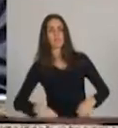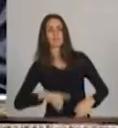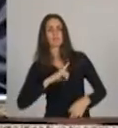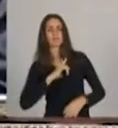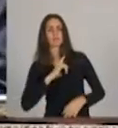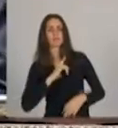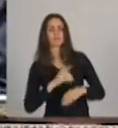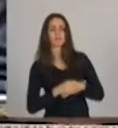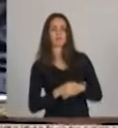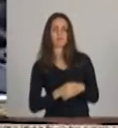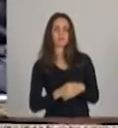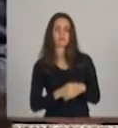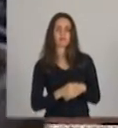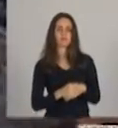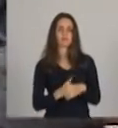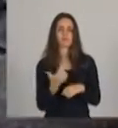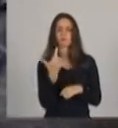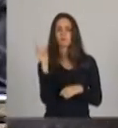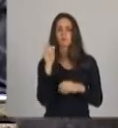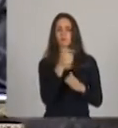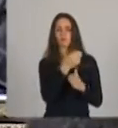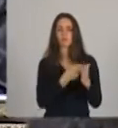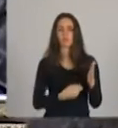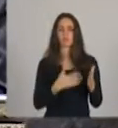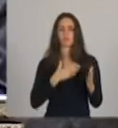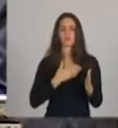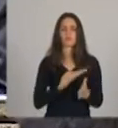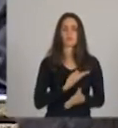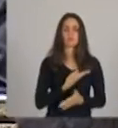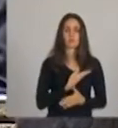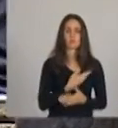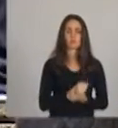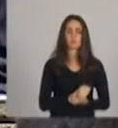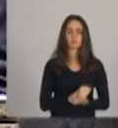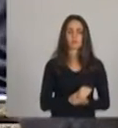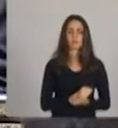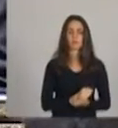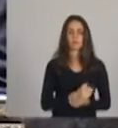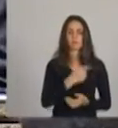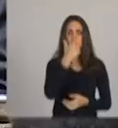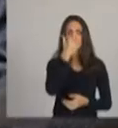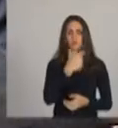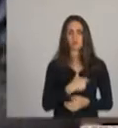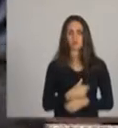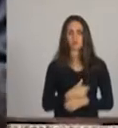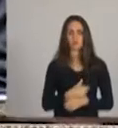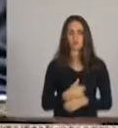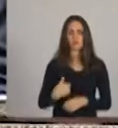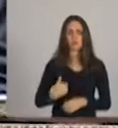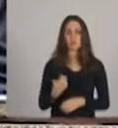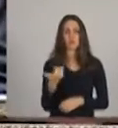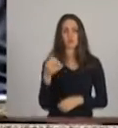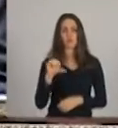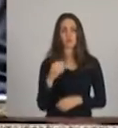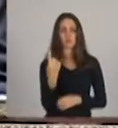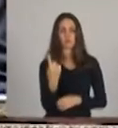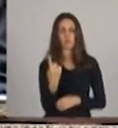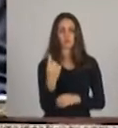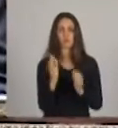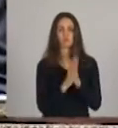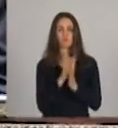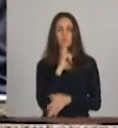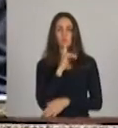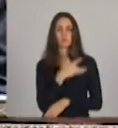certeza. Eu quero ler também um texto de um amigo que... Tony Tornado hoje está fazendo 91 anos, com